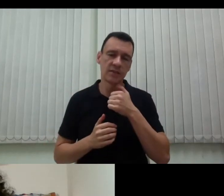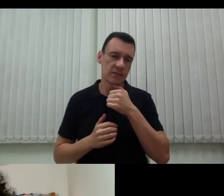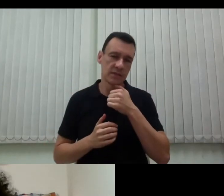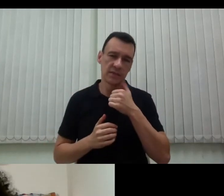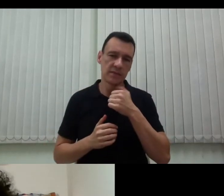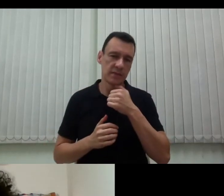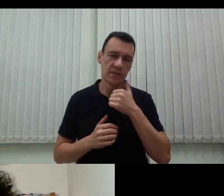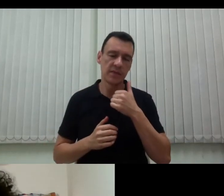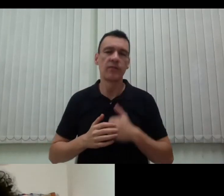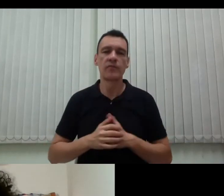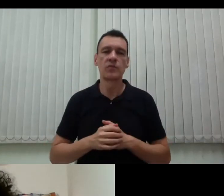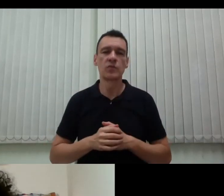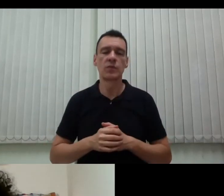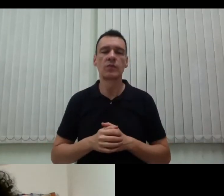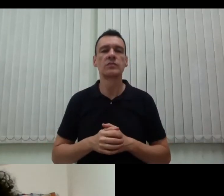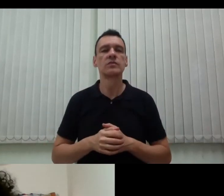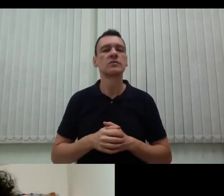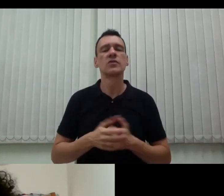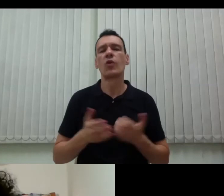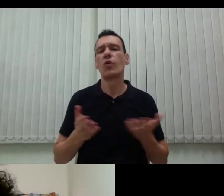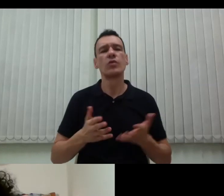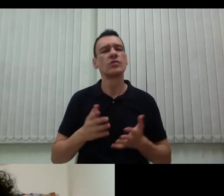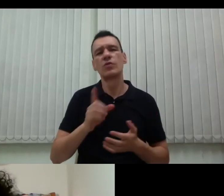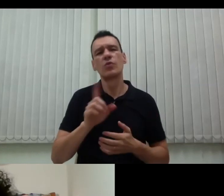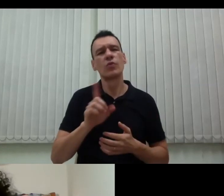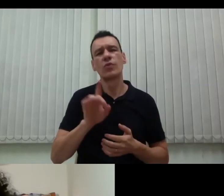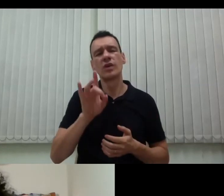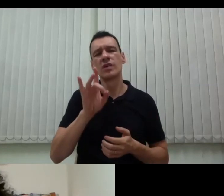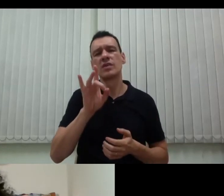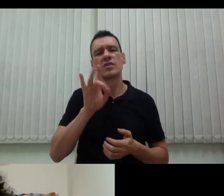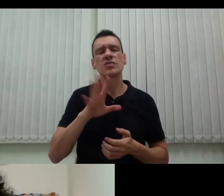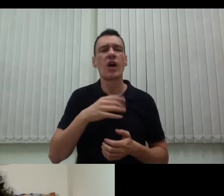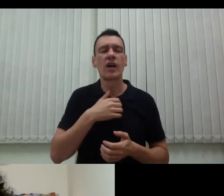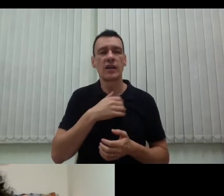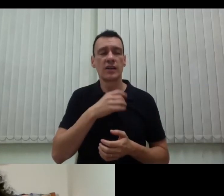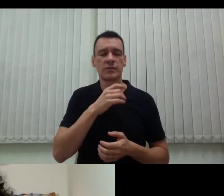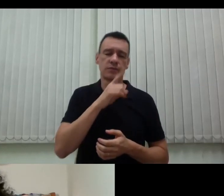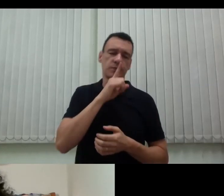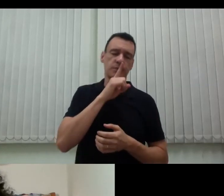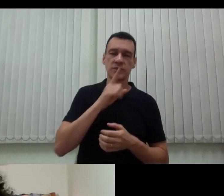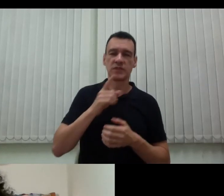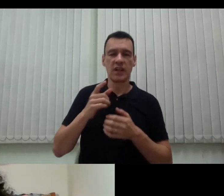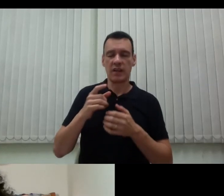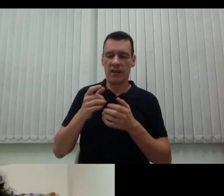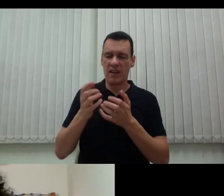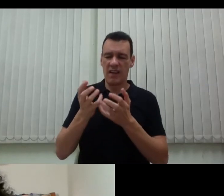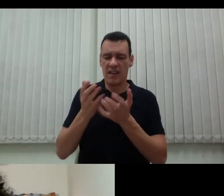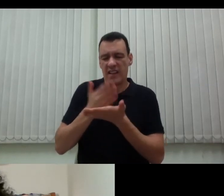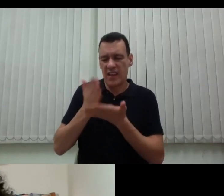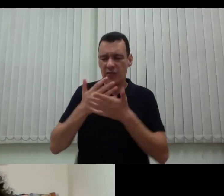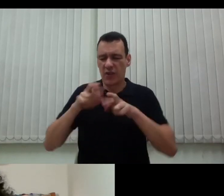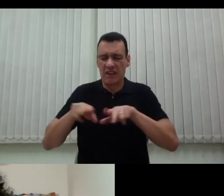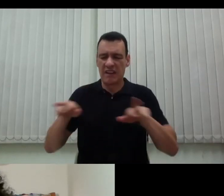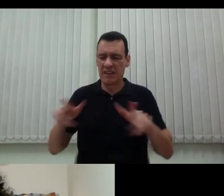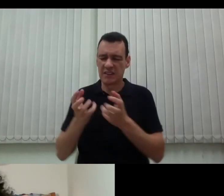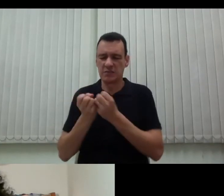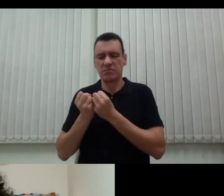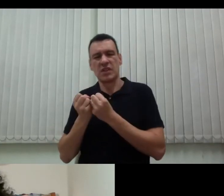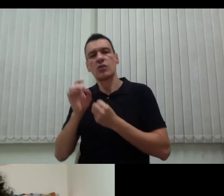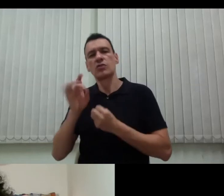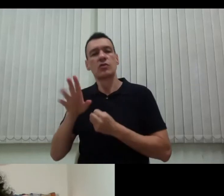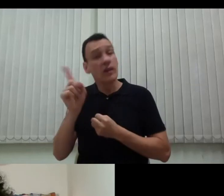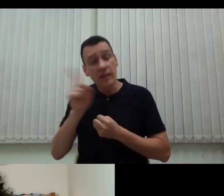o silenciamento, não falar ou não disponibilizar essas obras, mas ele tem efeitos danosos para a própria sociedade, para a sociedade